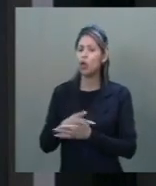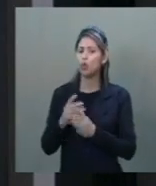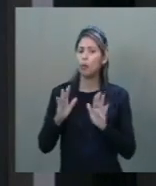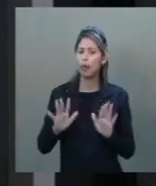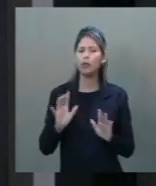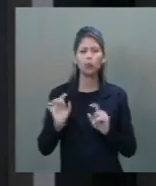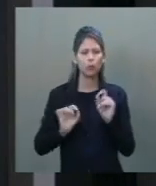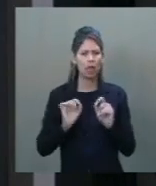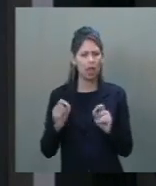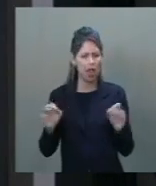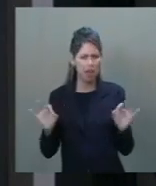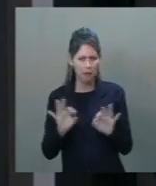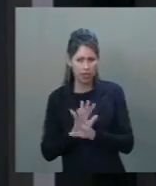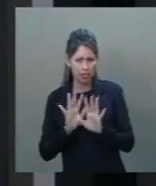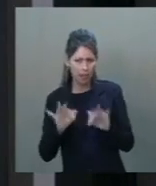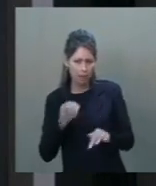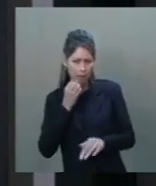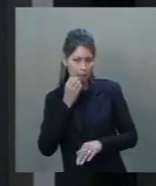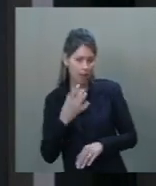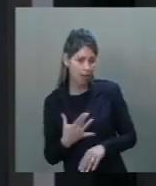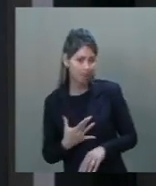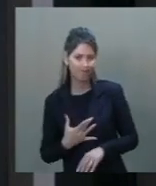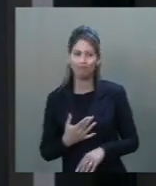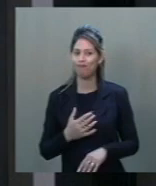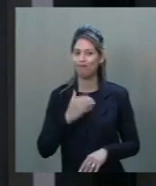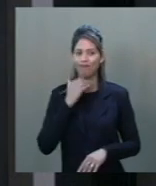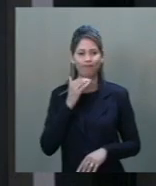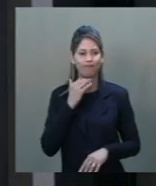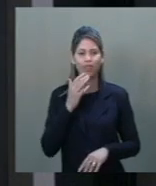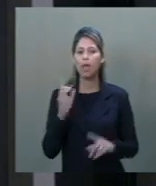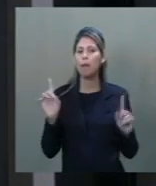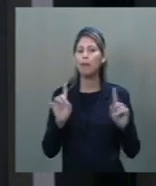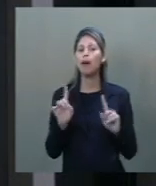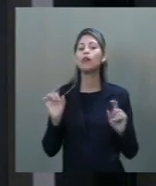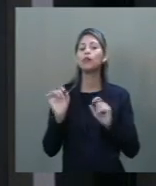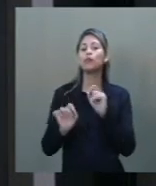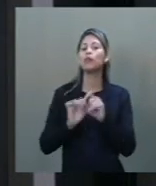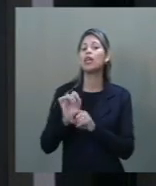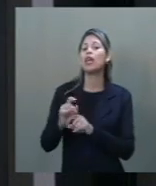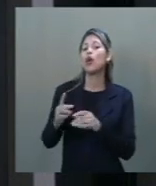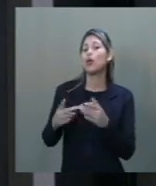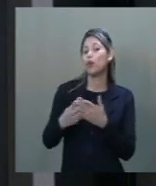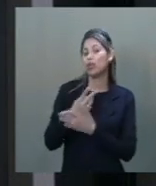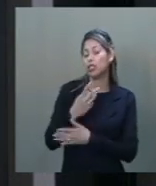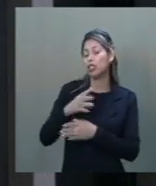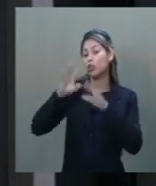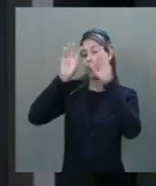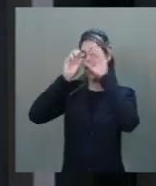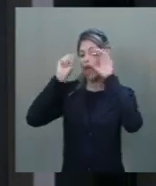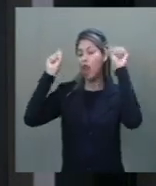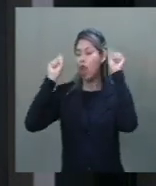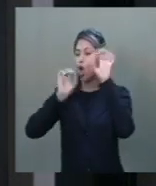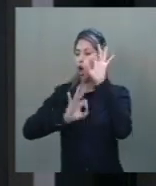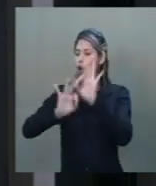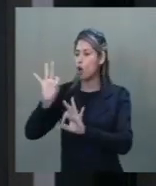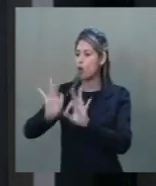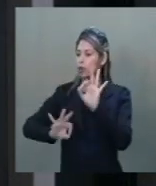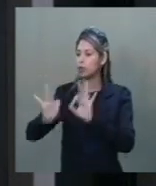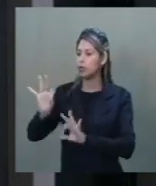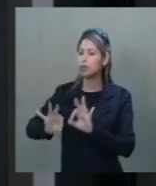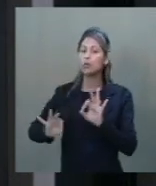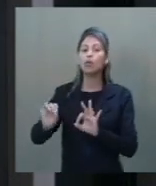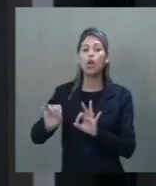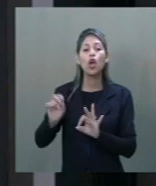bem. O Senado Federal colocou as coisas, o Supremo Tribunal Federal colocou as coisas no lugar. E agora seguiremos em frente,